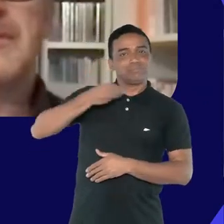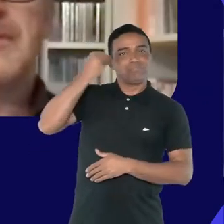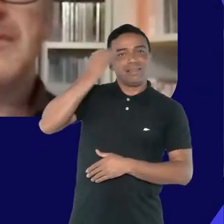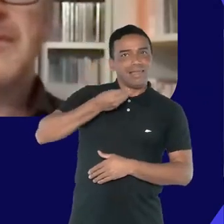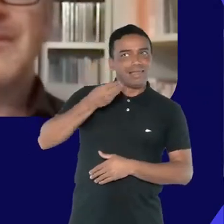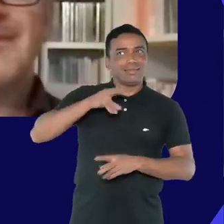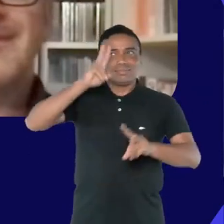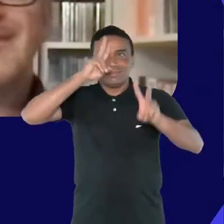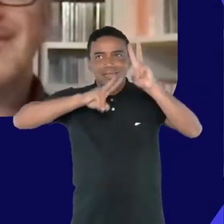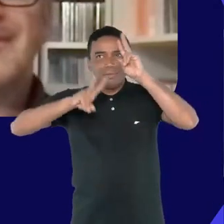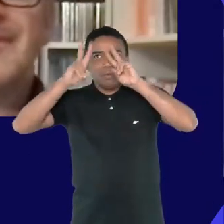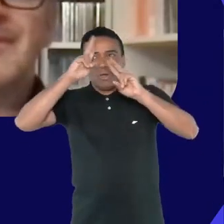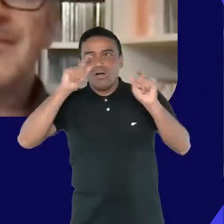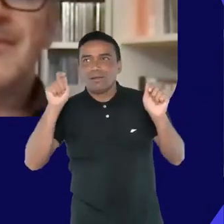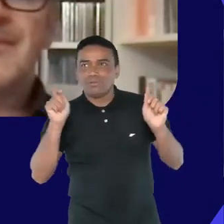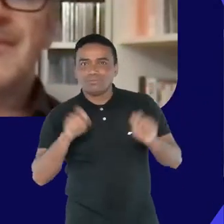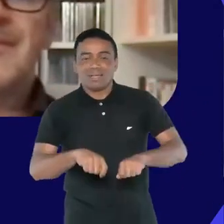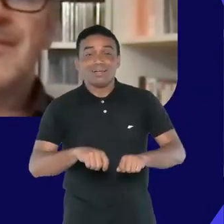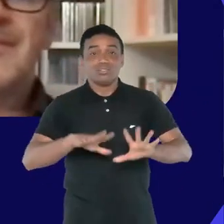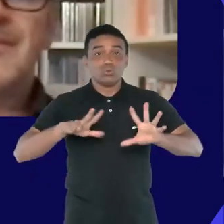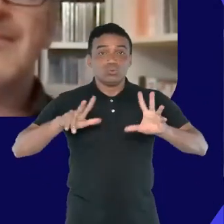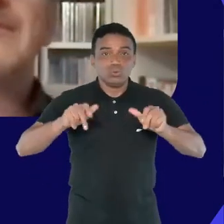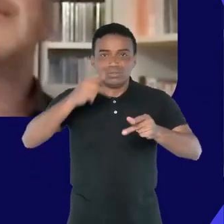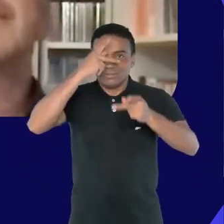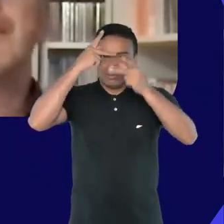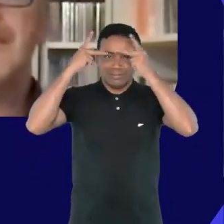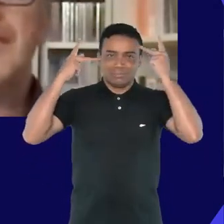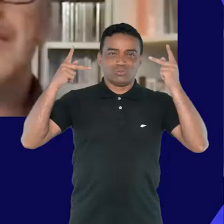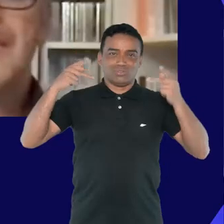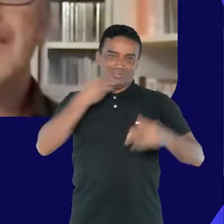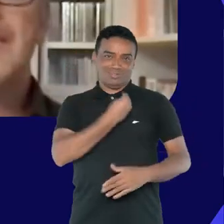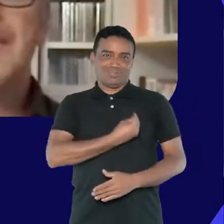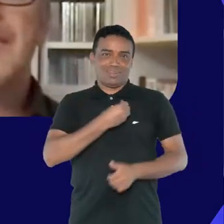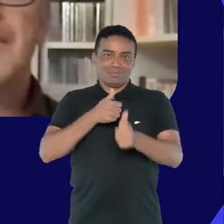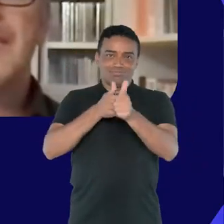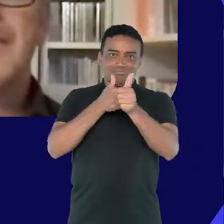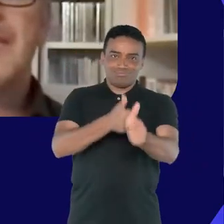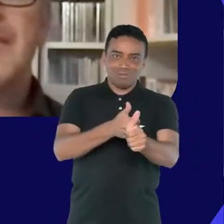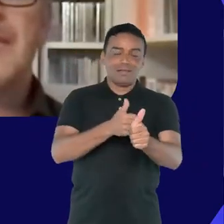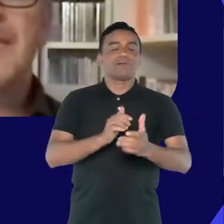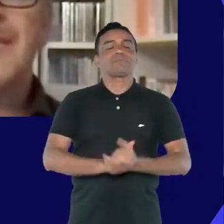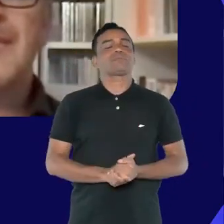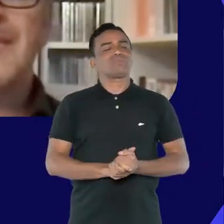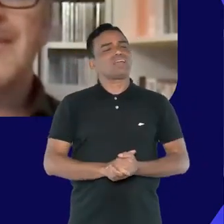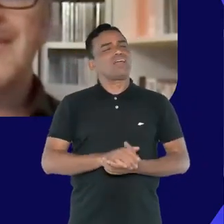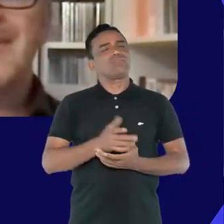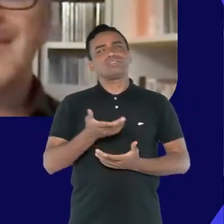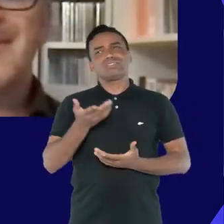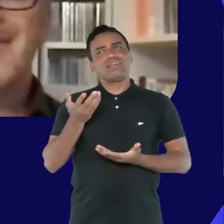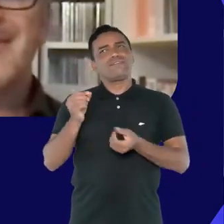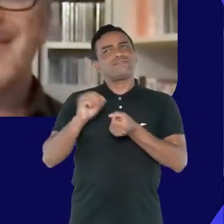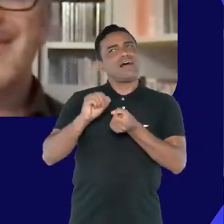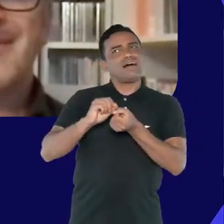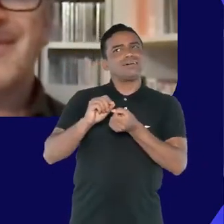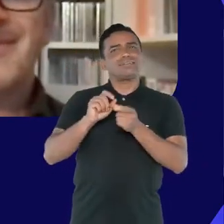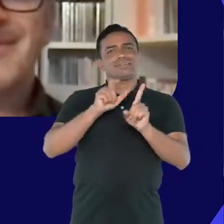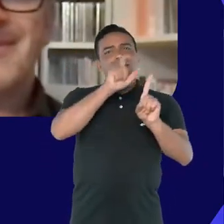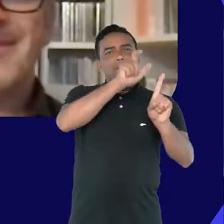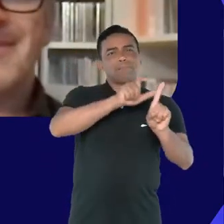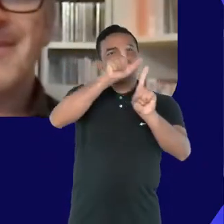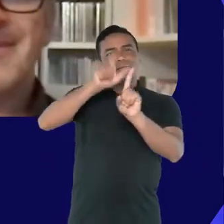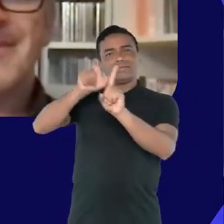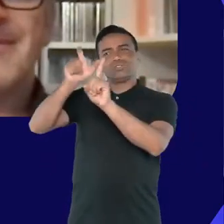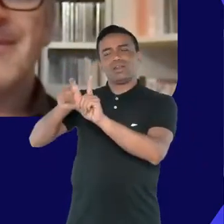e de memórias com esses sujeitos todos. E você faz isso trazendo personagens que passaram,